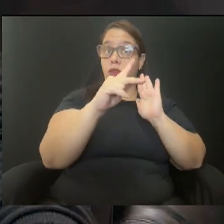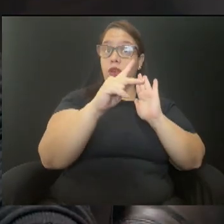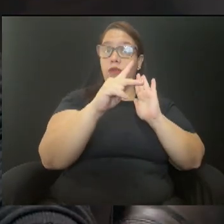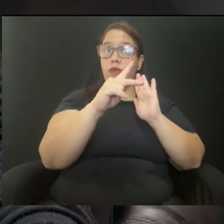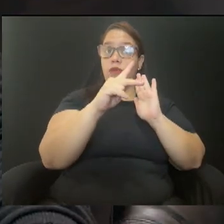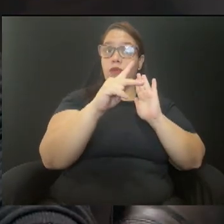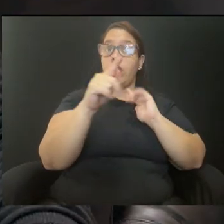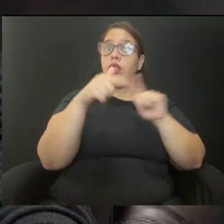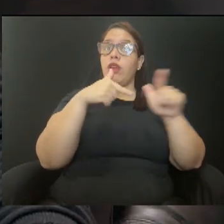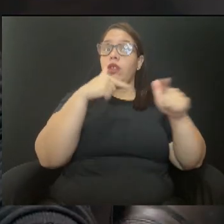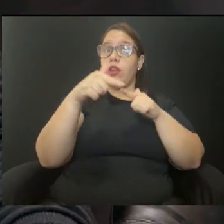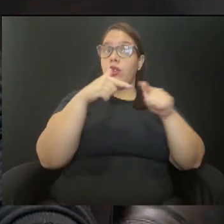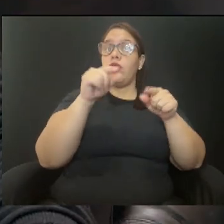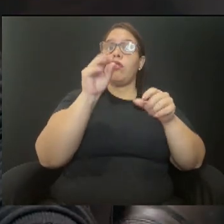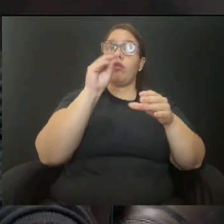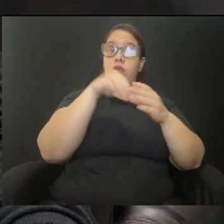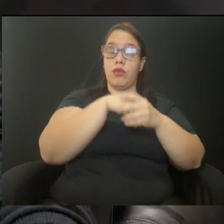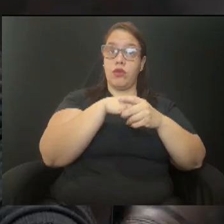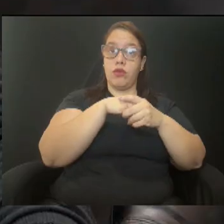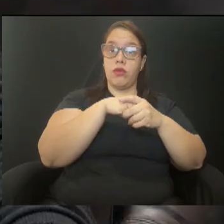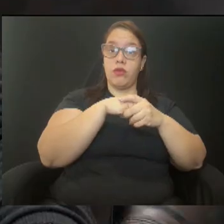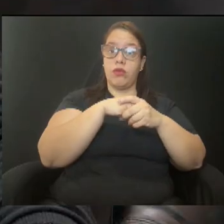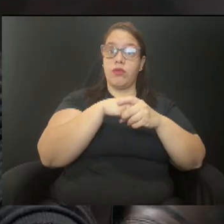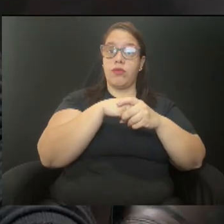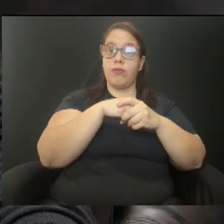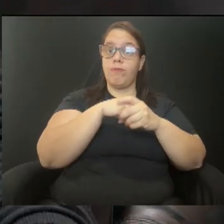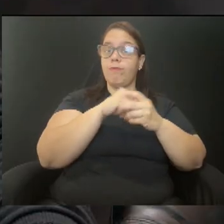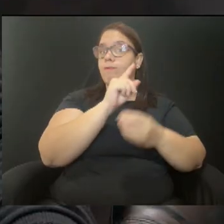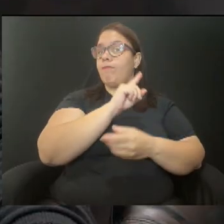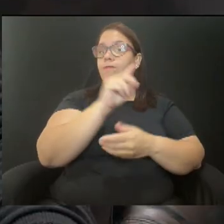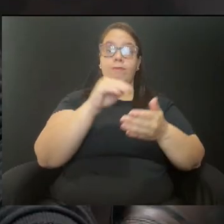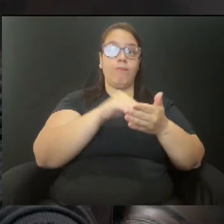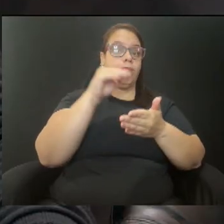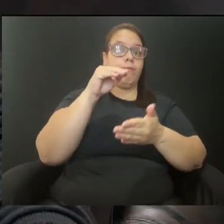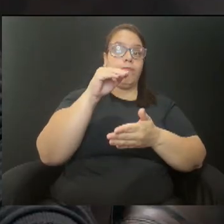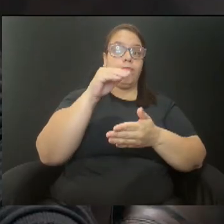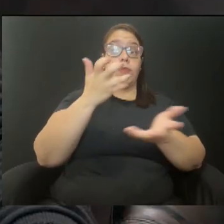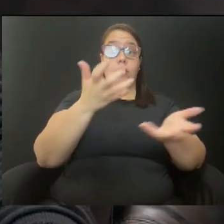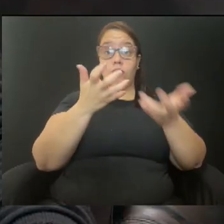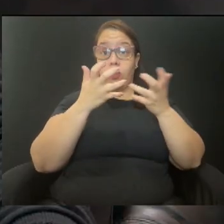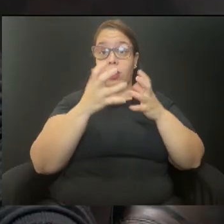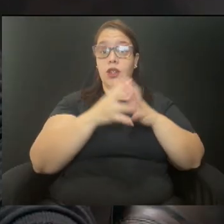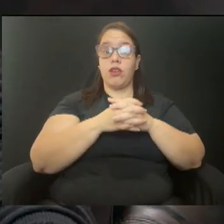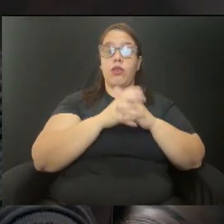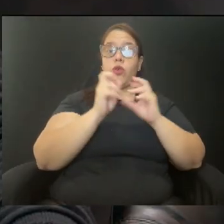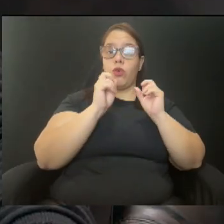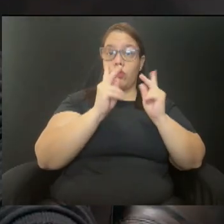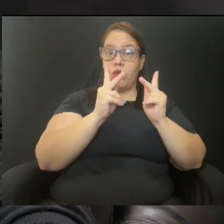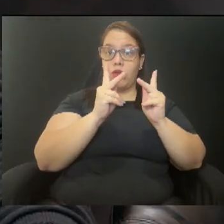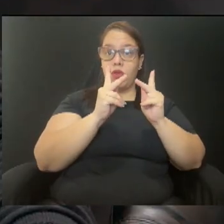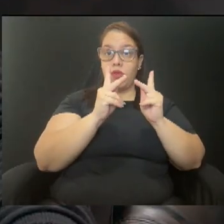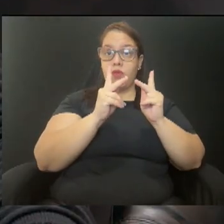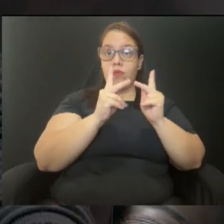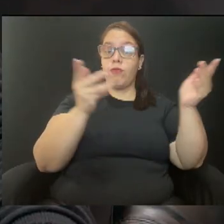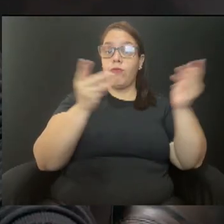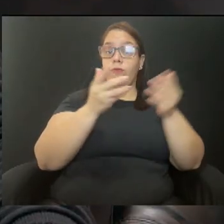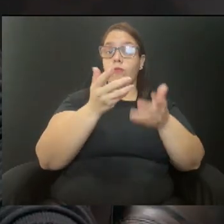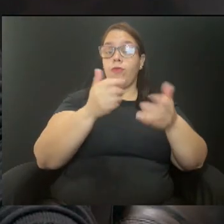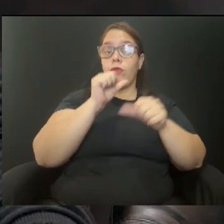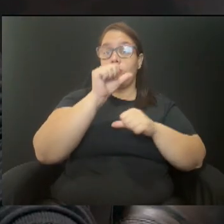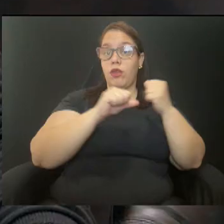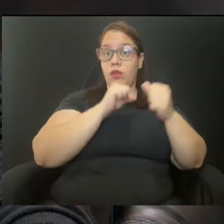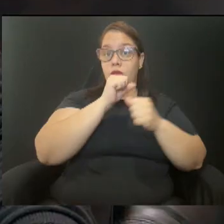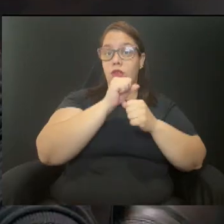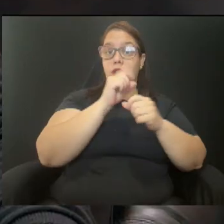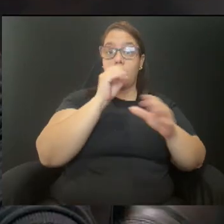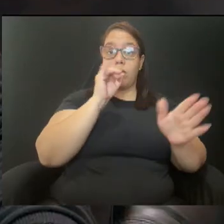está naquela área atual não é mais aquilo que você quer, ok, partir para o pressuposto agora que eu quero outra área e me identifico.